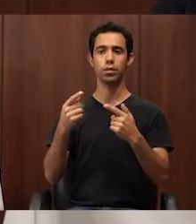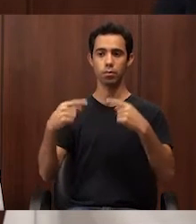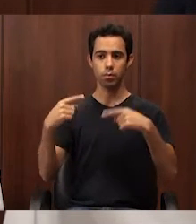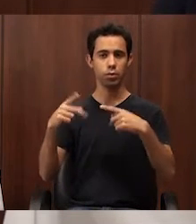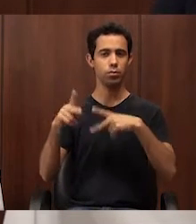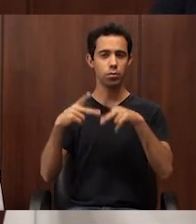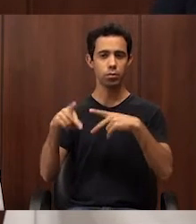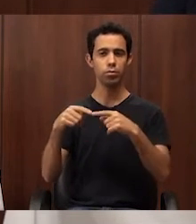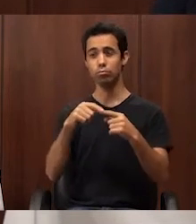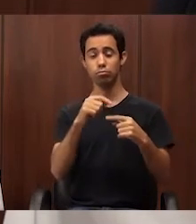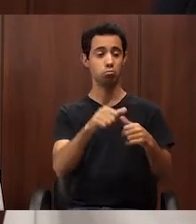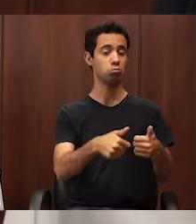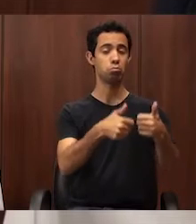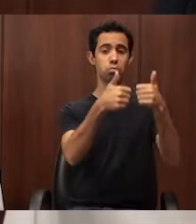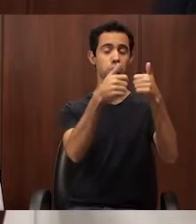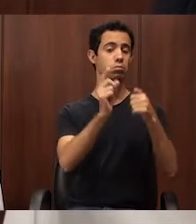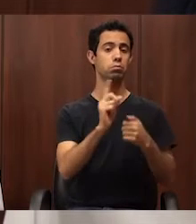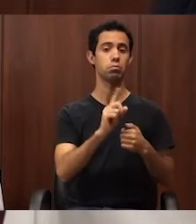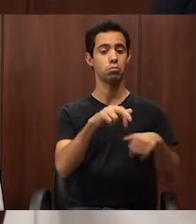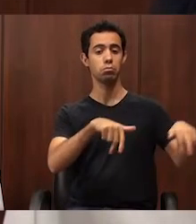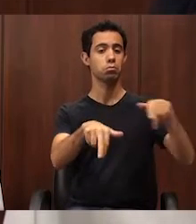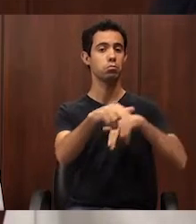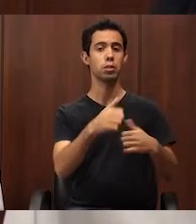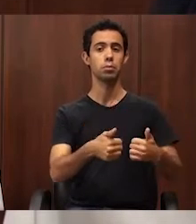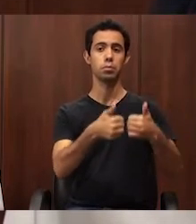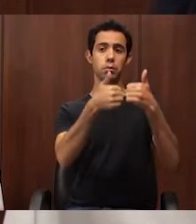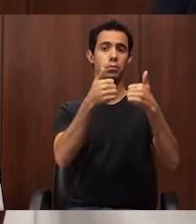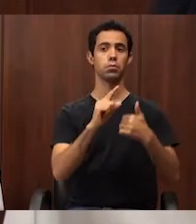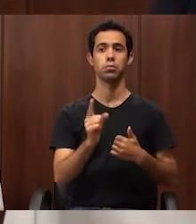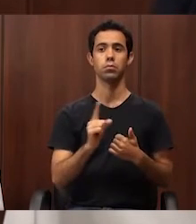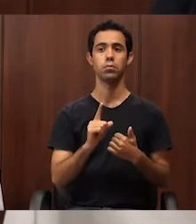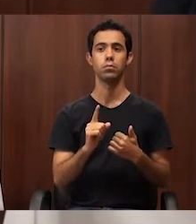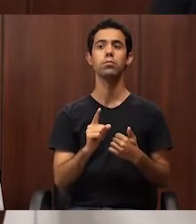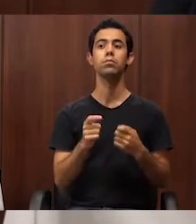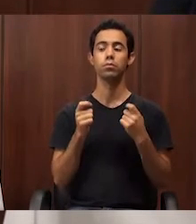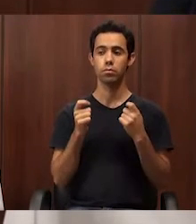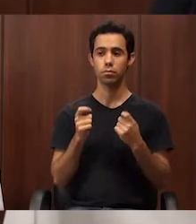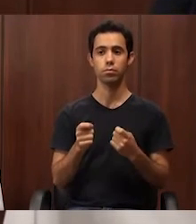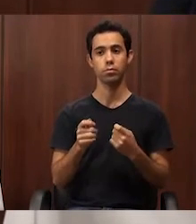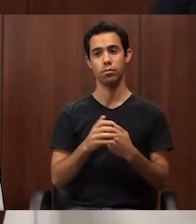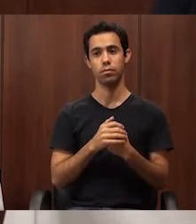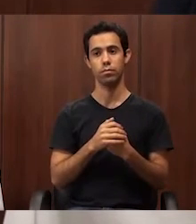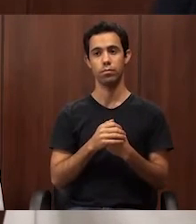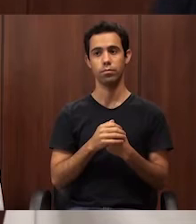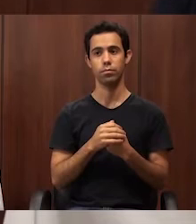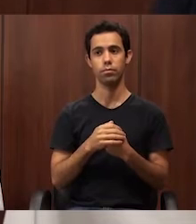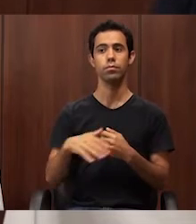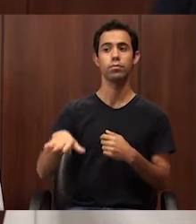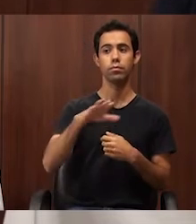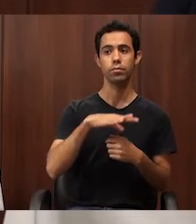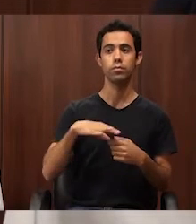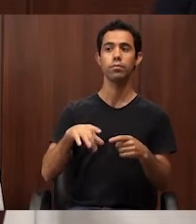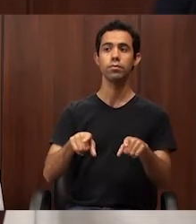cidadão. Pelo menos aquilo que hoje está sendo trazido aqui é nesse sentido de que não existe uma satisfação do cidadão em